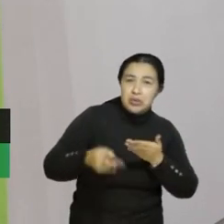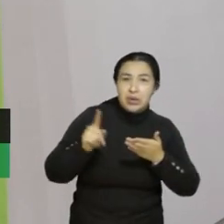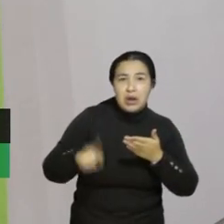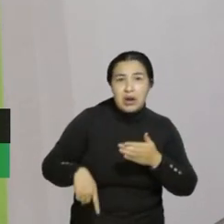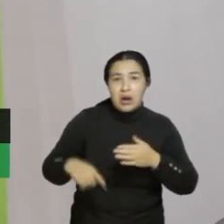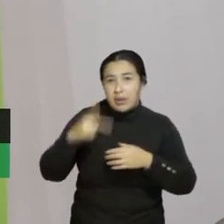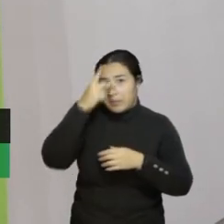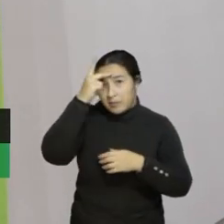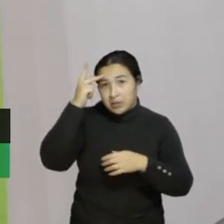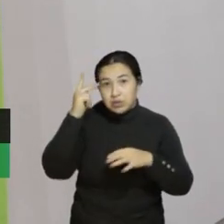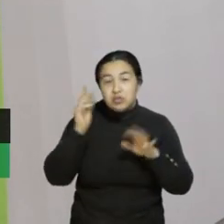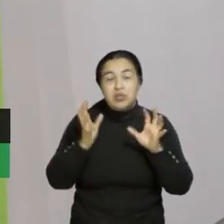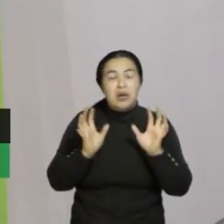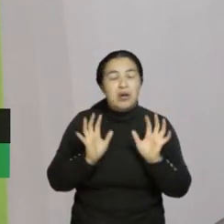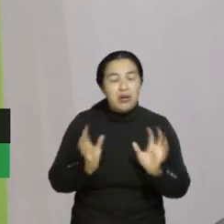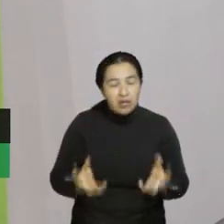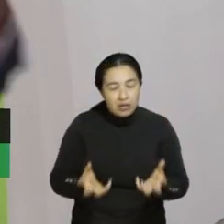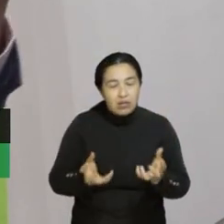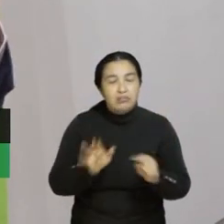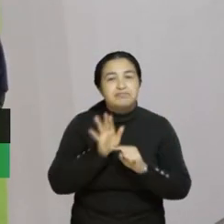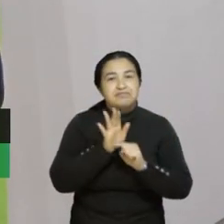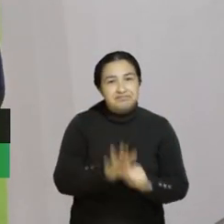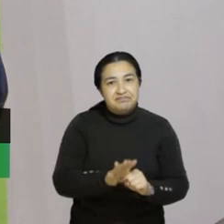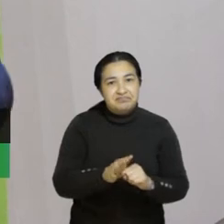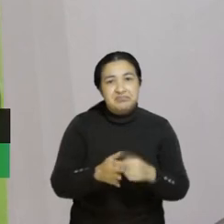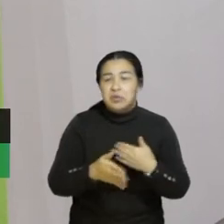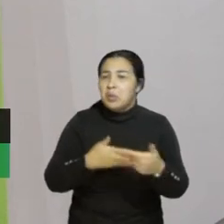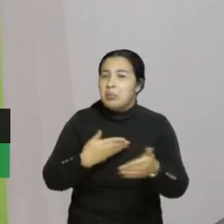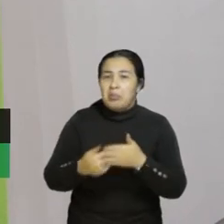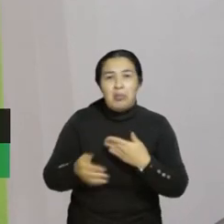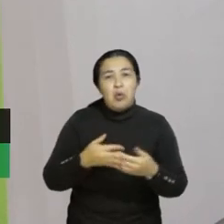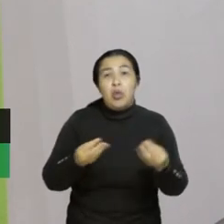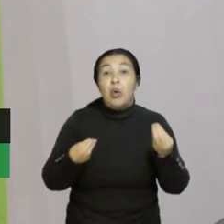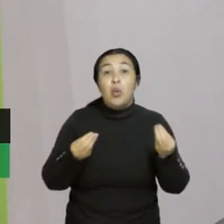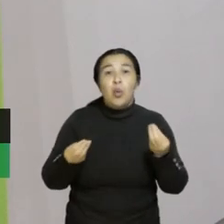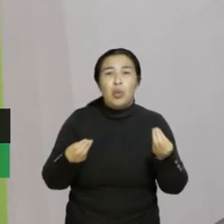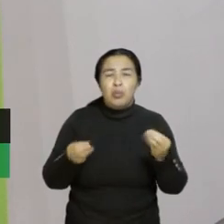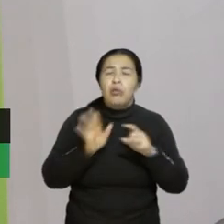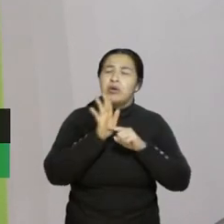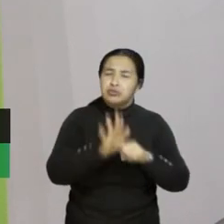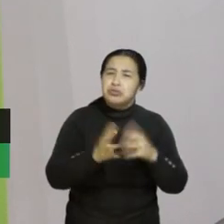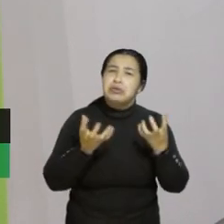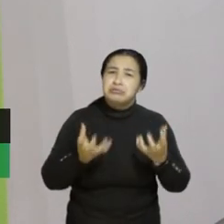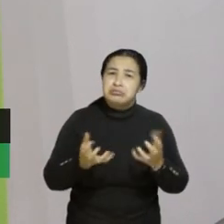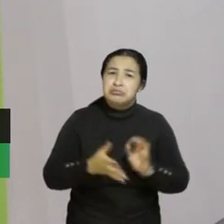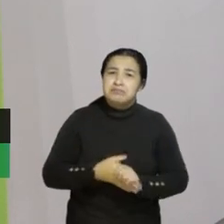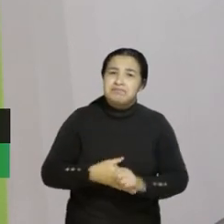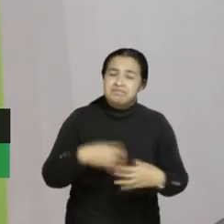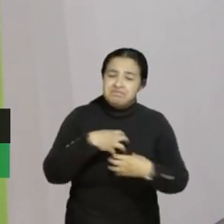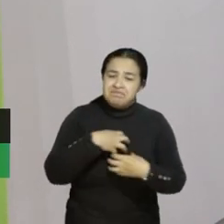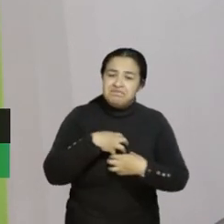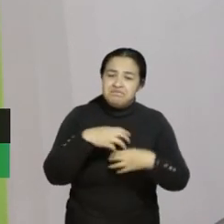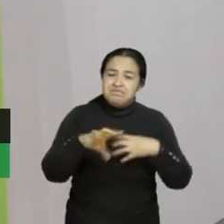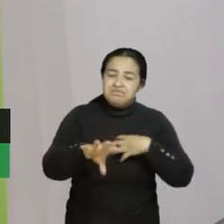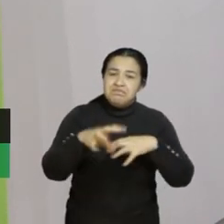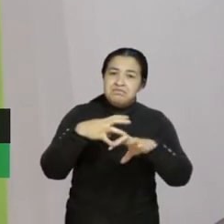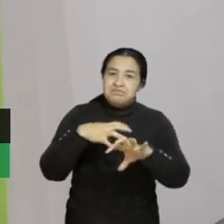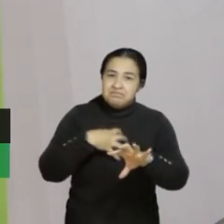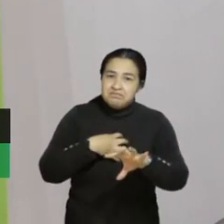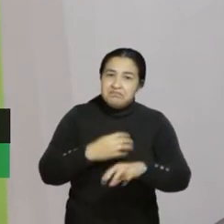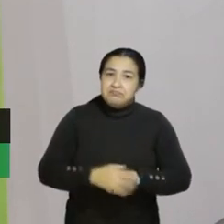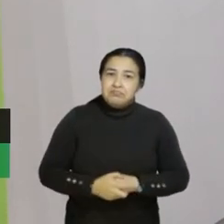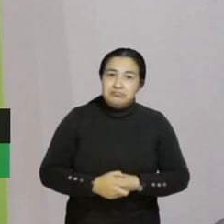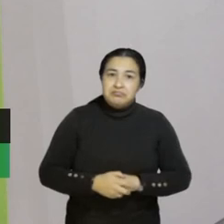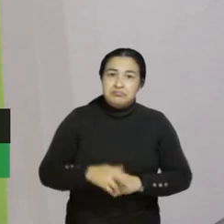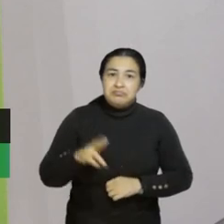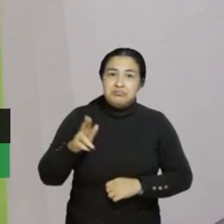QGs, ajudando. Como podem? Aquele instinto do espírito de solidariedade é algo que